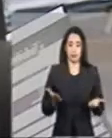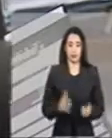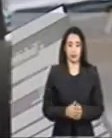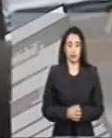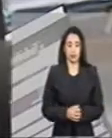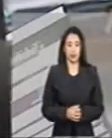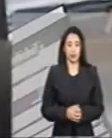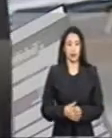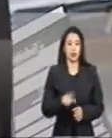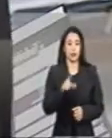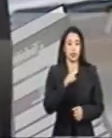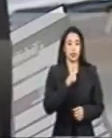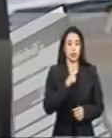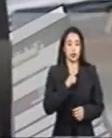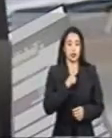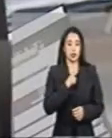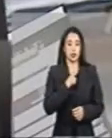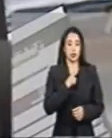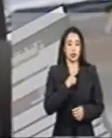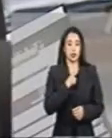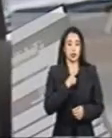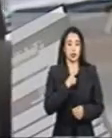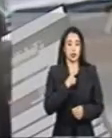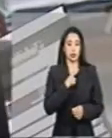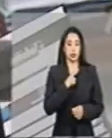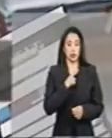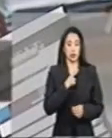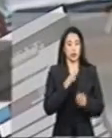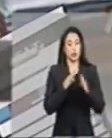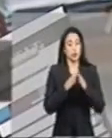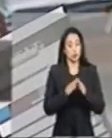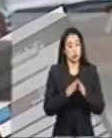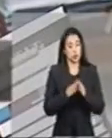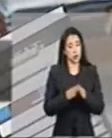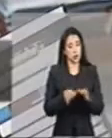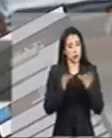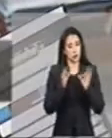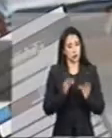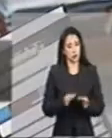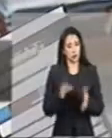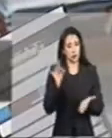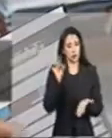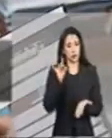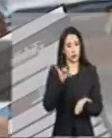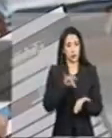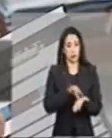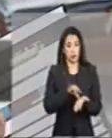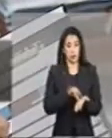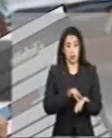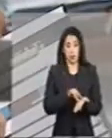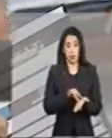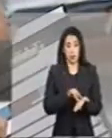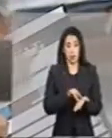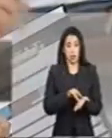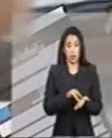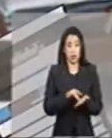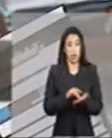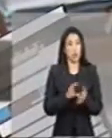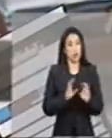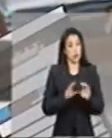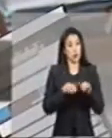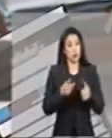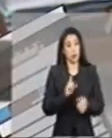Tenho como improcedente o pedido formalizado. E foi formalizado não por